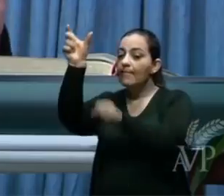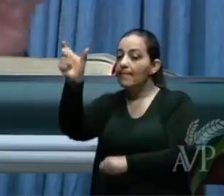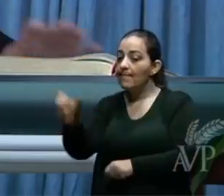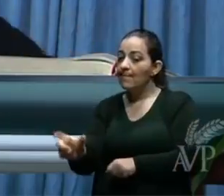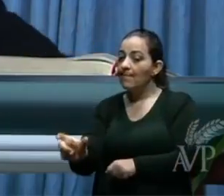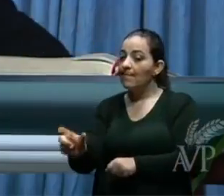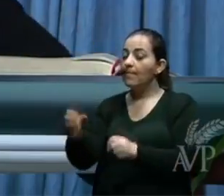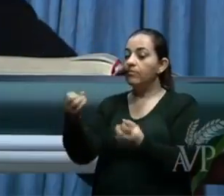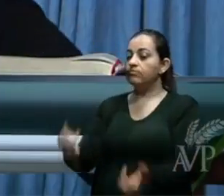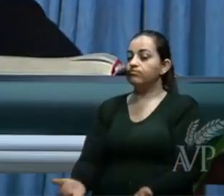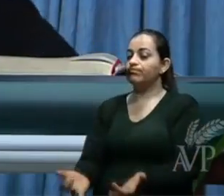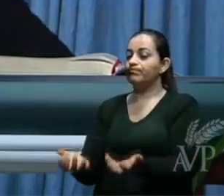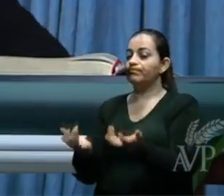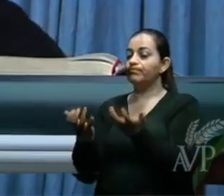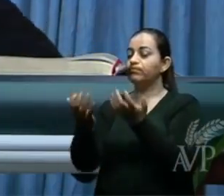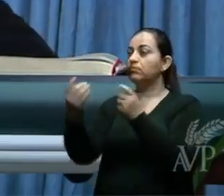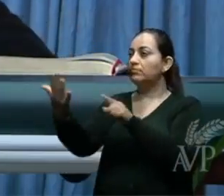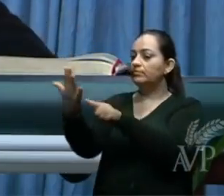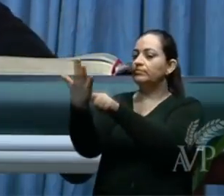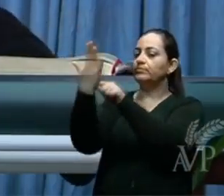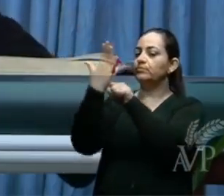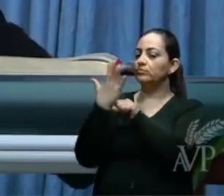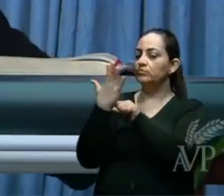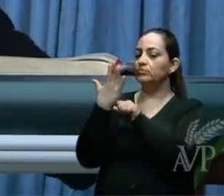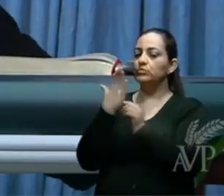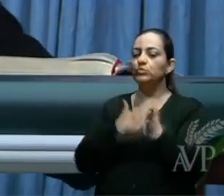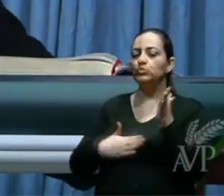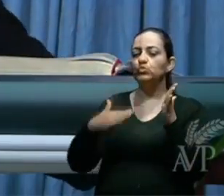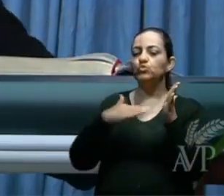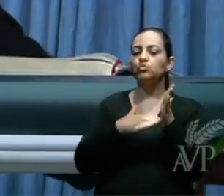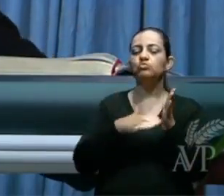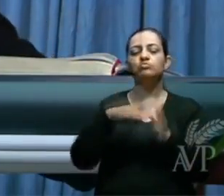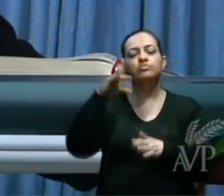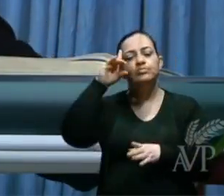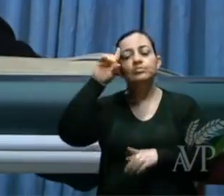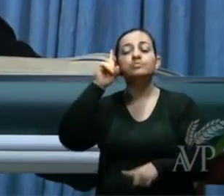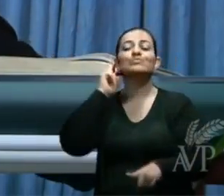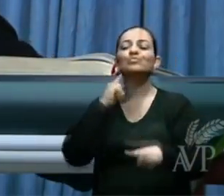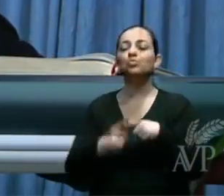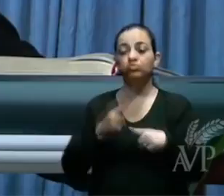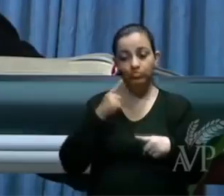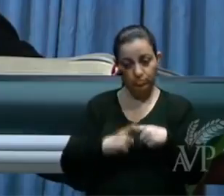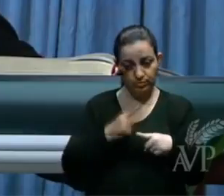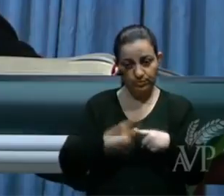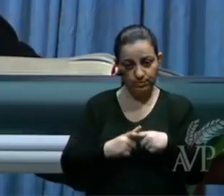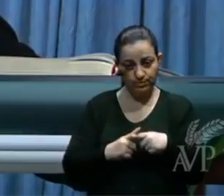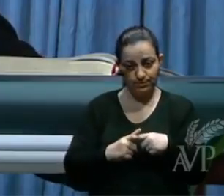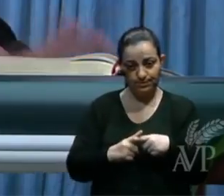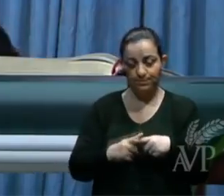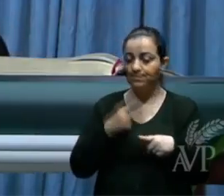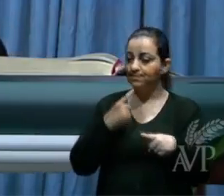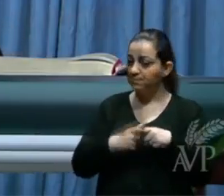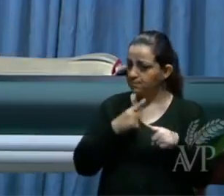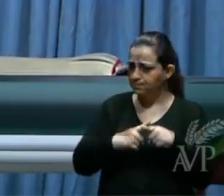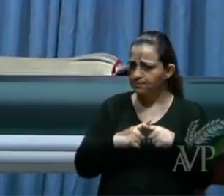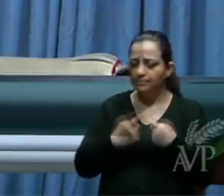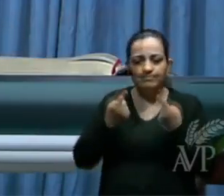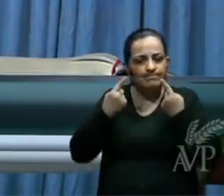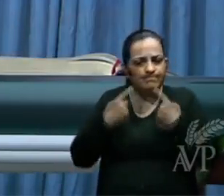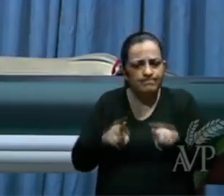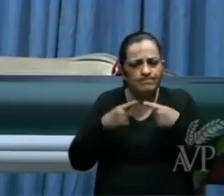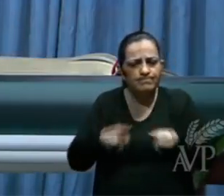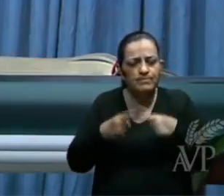manifestou nesses últimos dias pra quê pra provocar